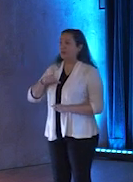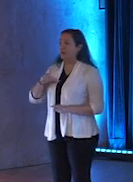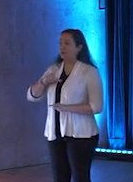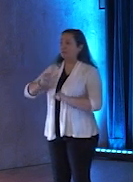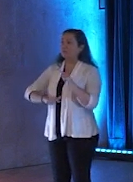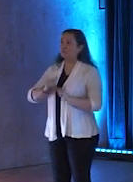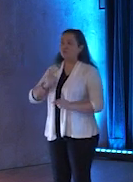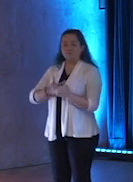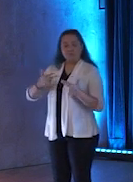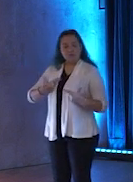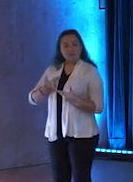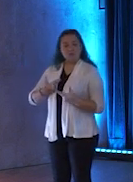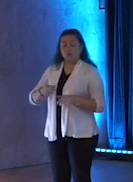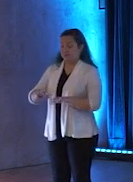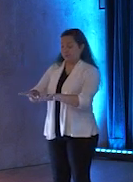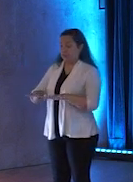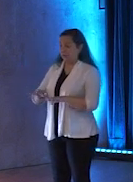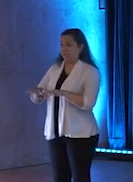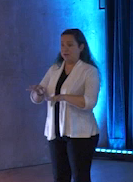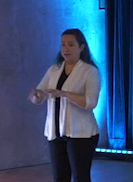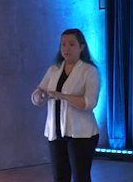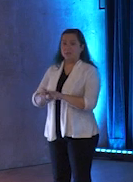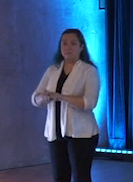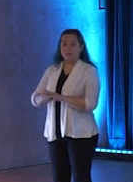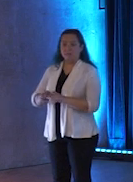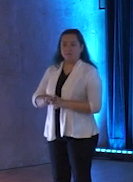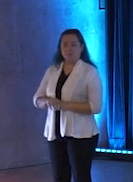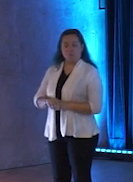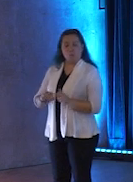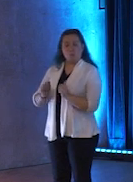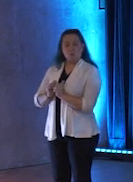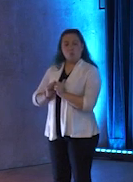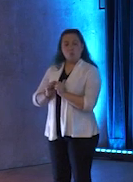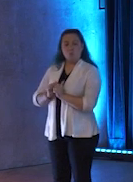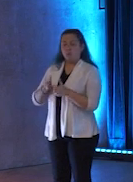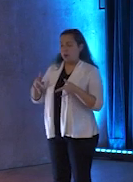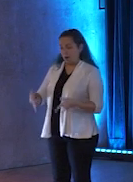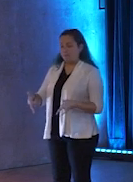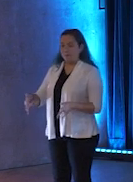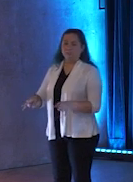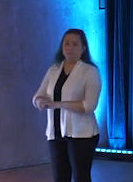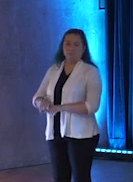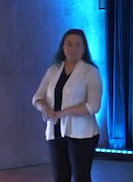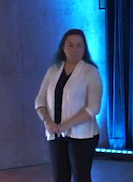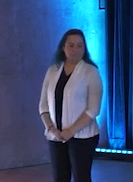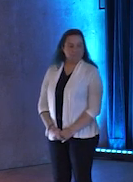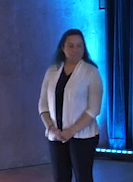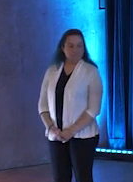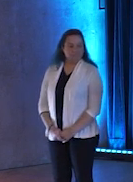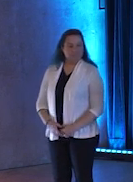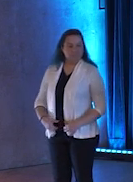este móvel virando uma escrivaninha e, ao mesmo tempo, com a função de cama. Mais